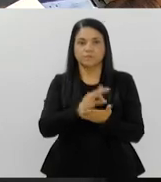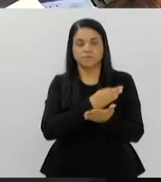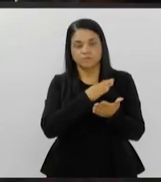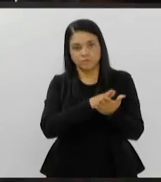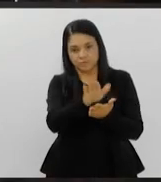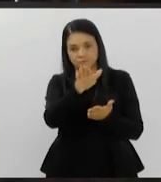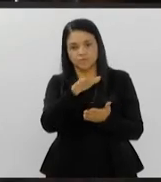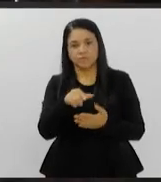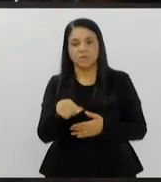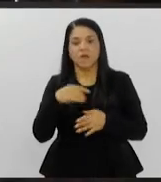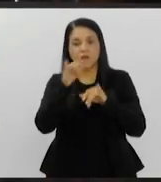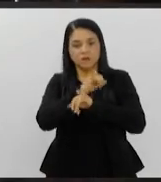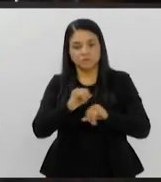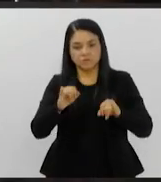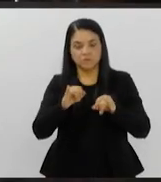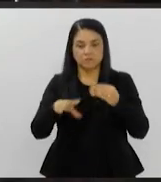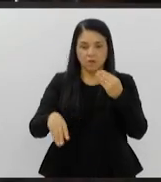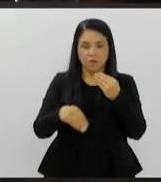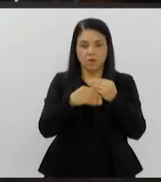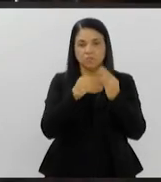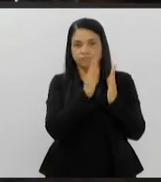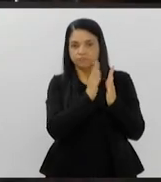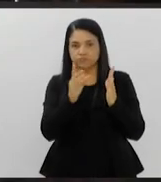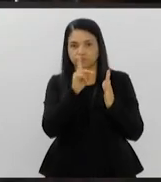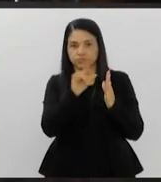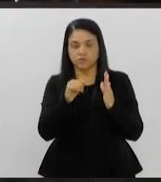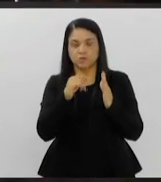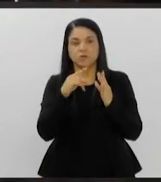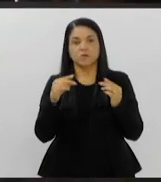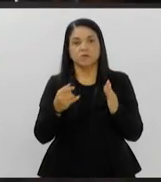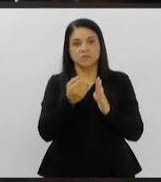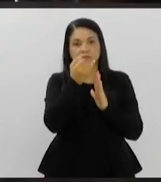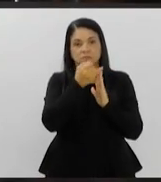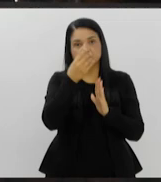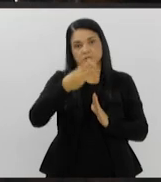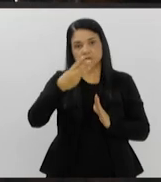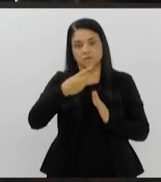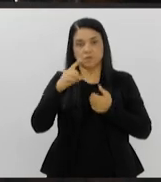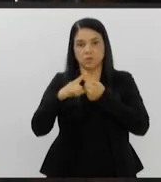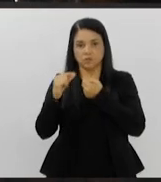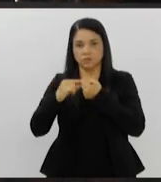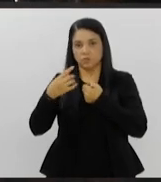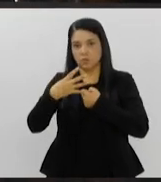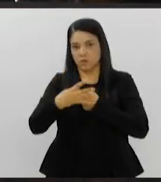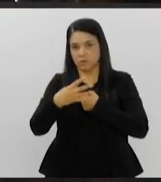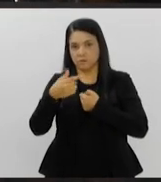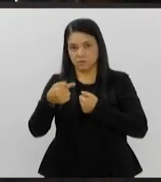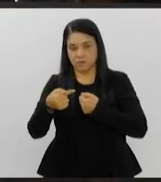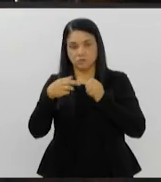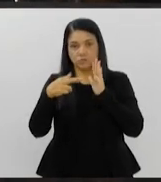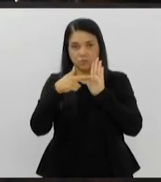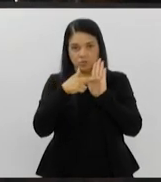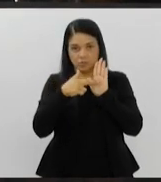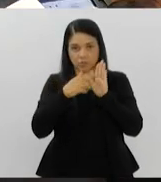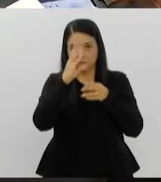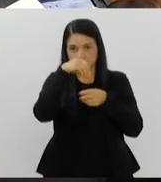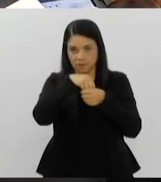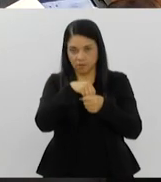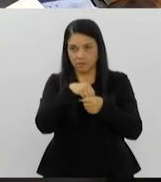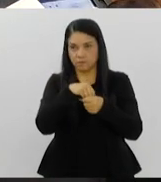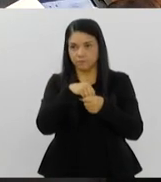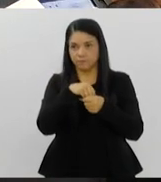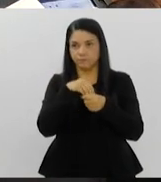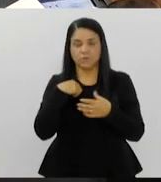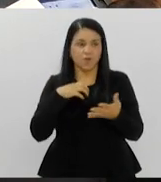publicação. Anuncio, incluindo na ordem do dia, de acordo com o inciso 3º do artigo 47 do Regimento Interno. Desculpa, só registrar